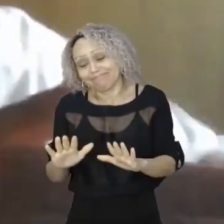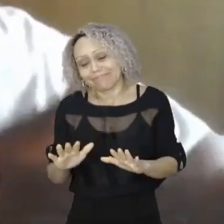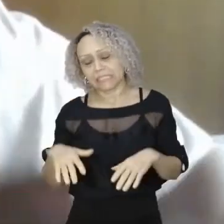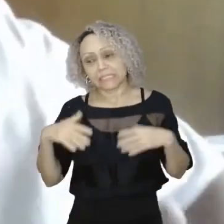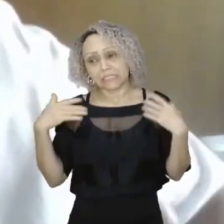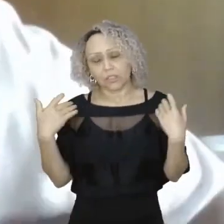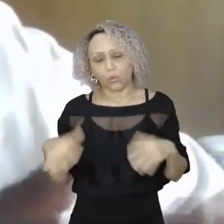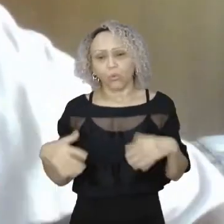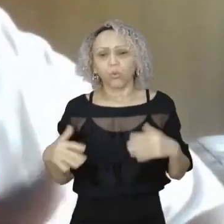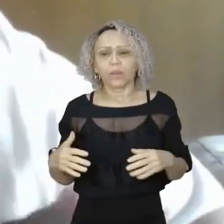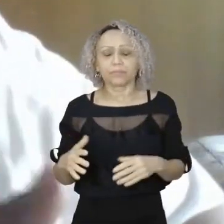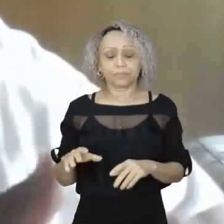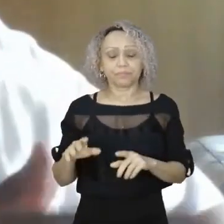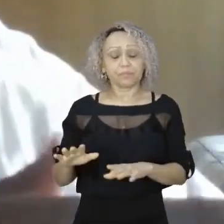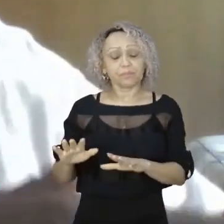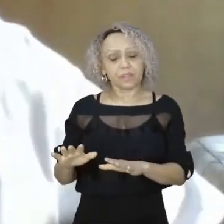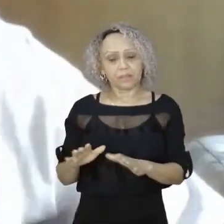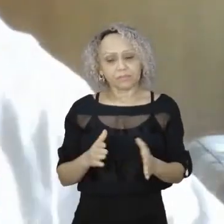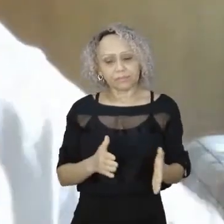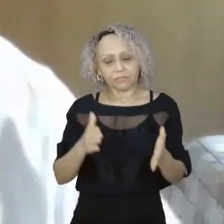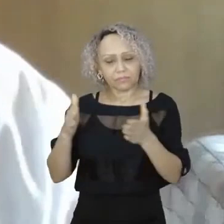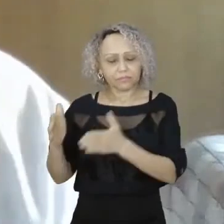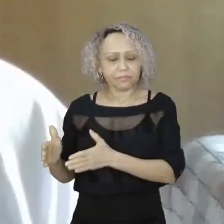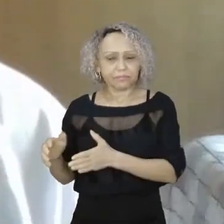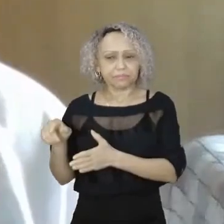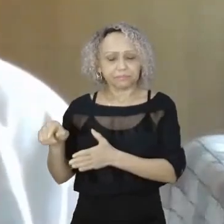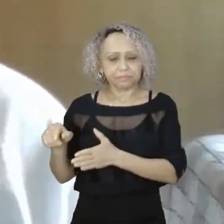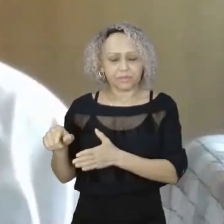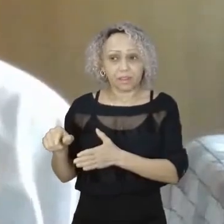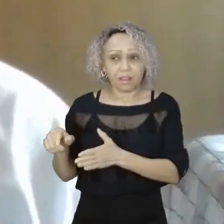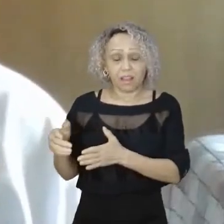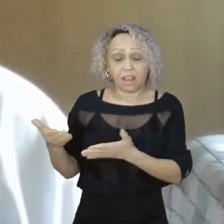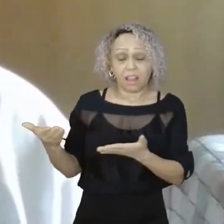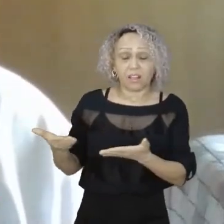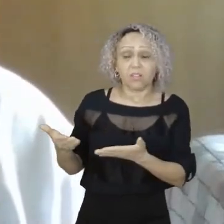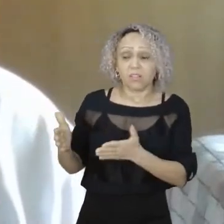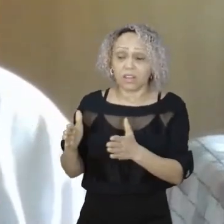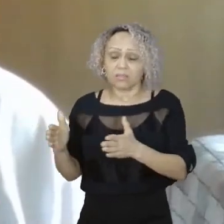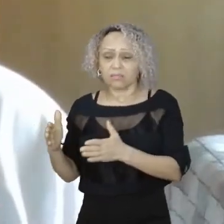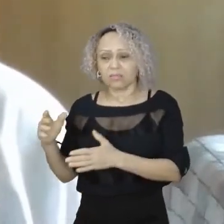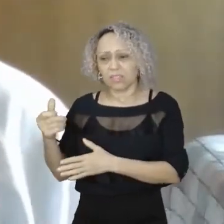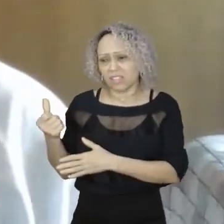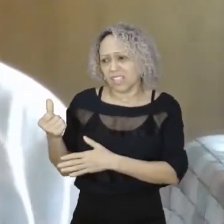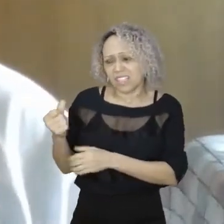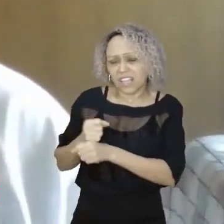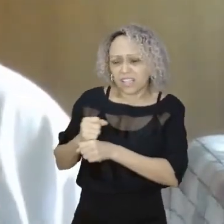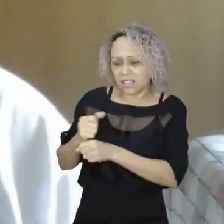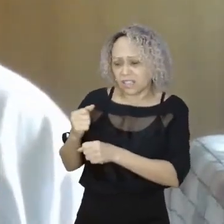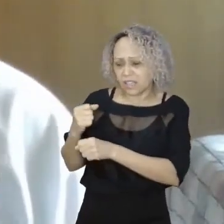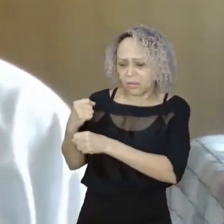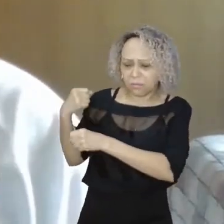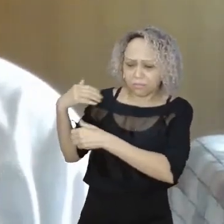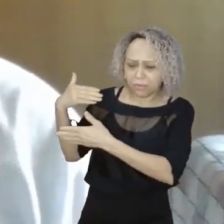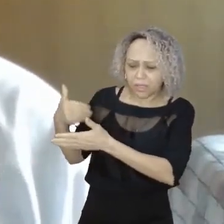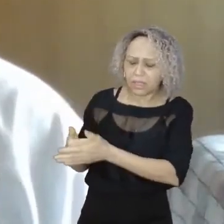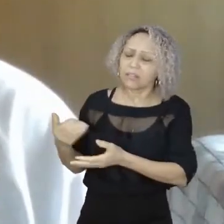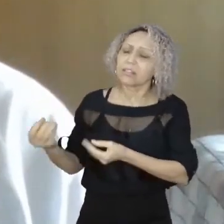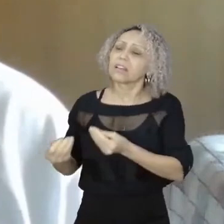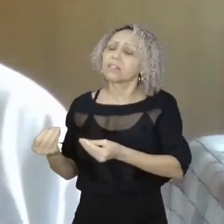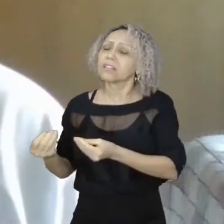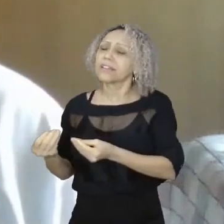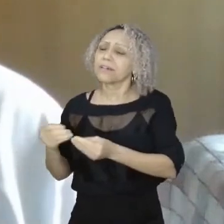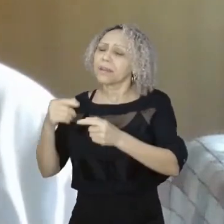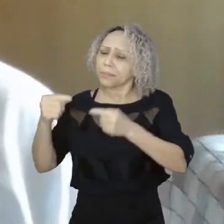essa interrupção das políticas públicas nesses últimos períodos fez com que a gente tivesse um retrocesso que agora está